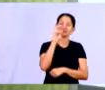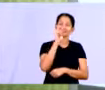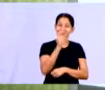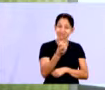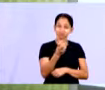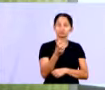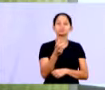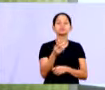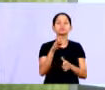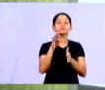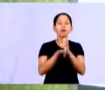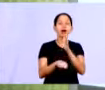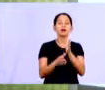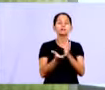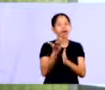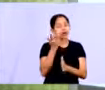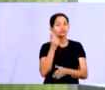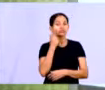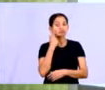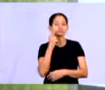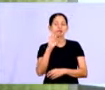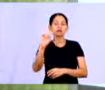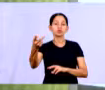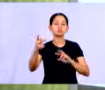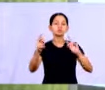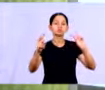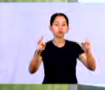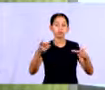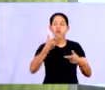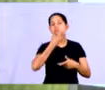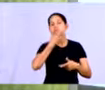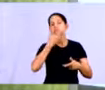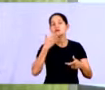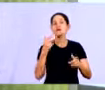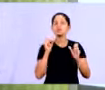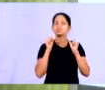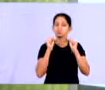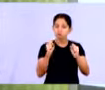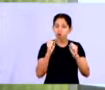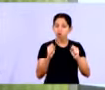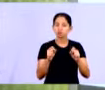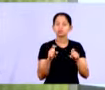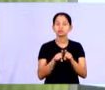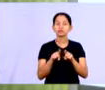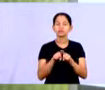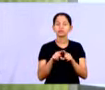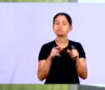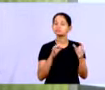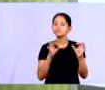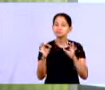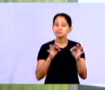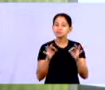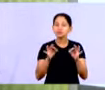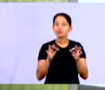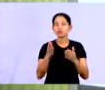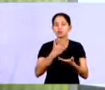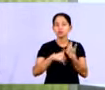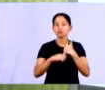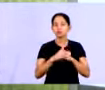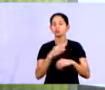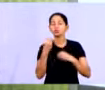bruto, desconto os impostos, sobra R$2.000 para cada um. Aí a gente pode trabalhar com um parâmetro também, uma perspectiva. Então, R$2.000